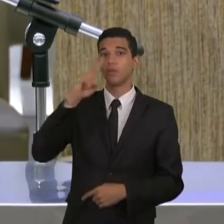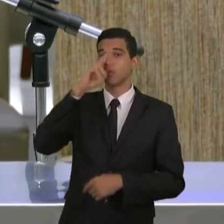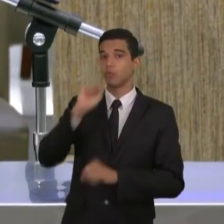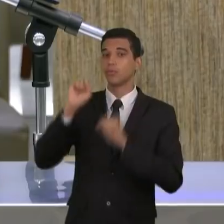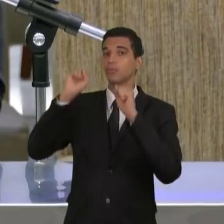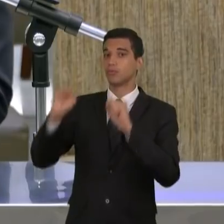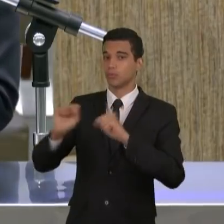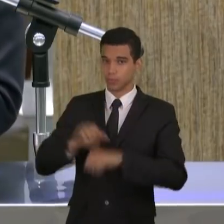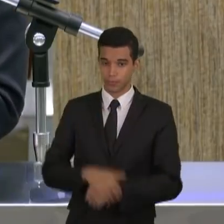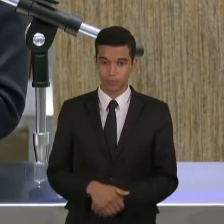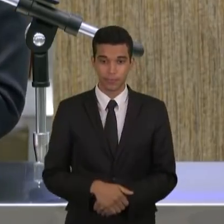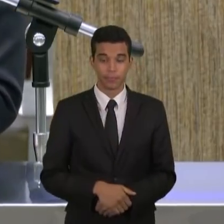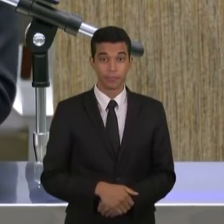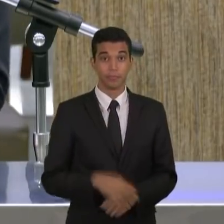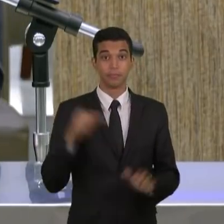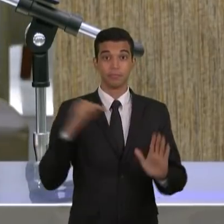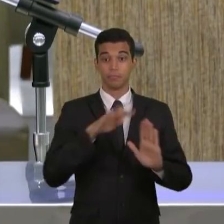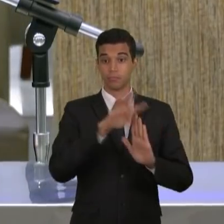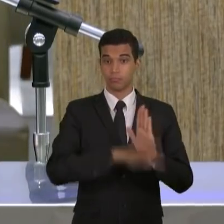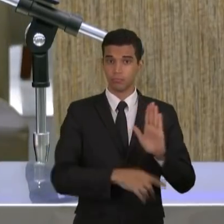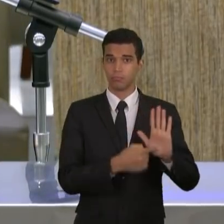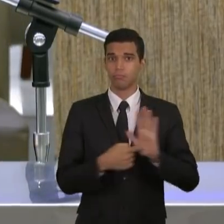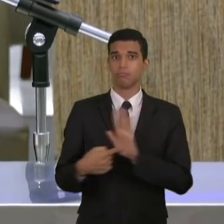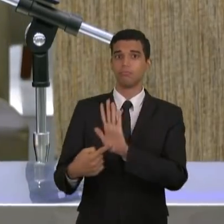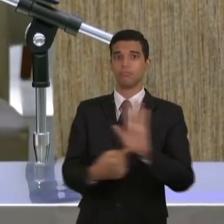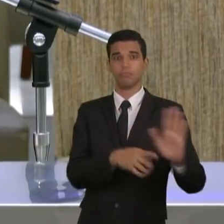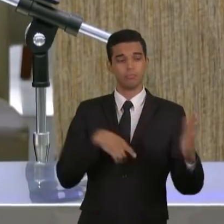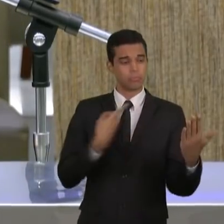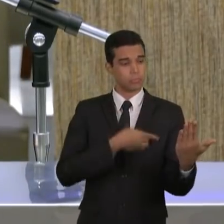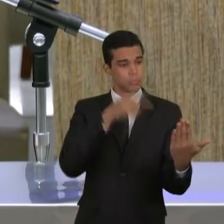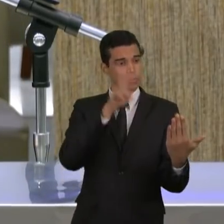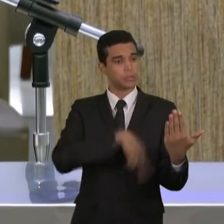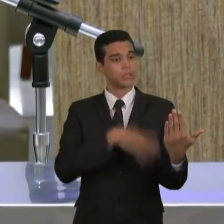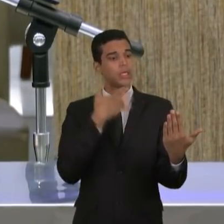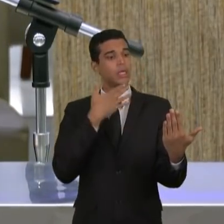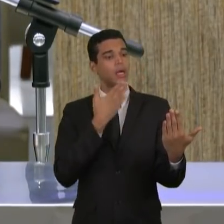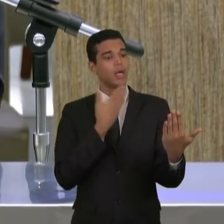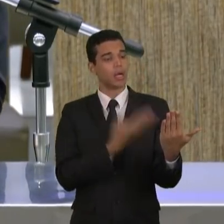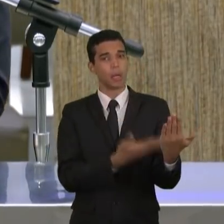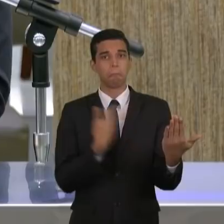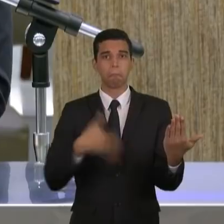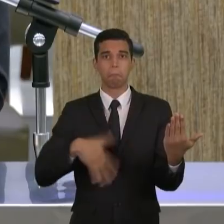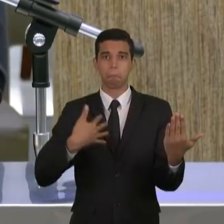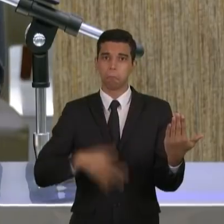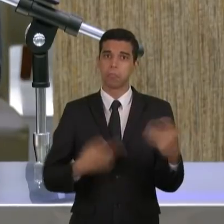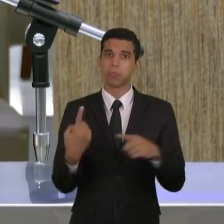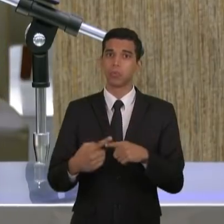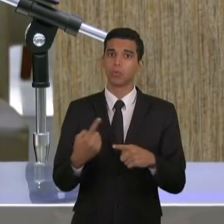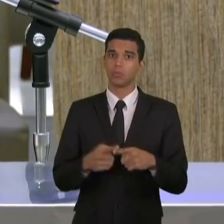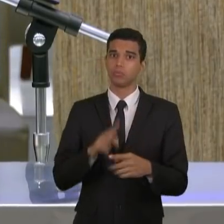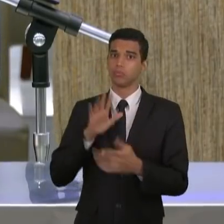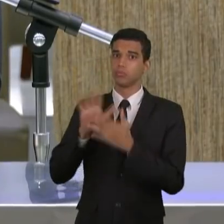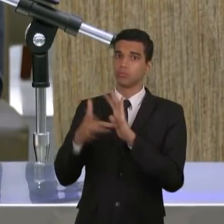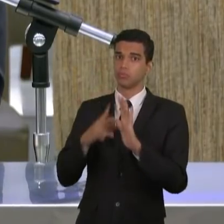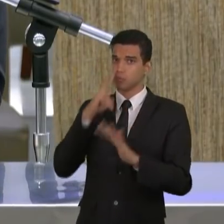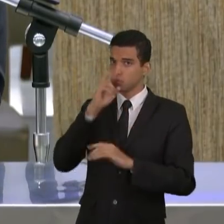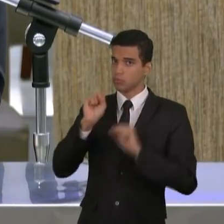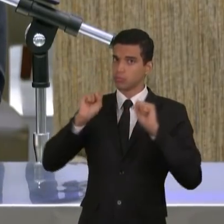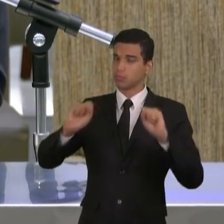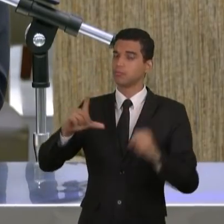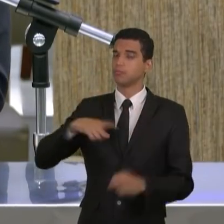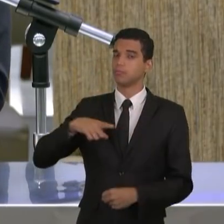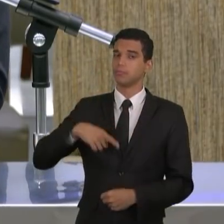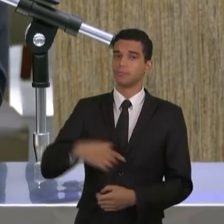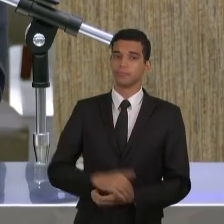coisas e este texto é uma das maiores evidências que nós vemos da manifestação da presença do Poder de Deus mas